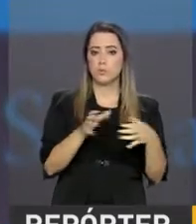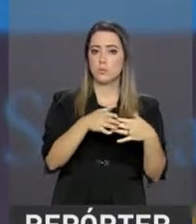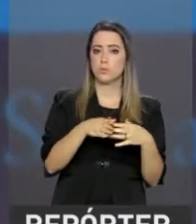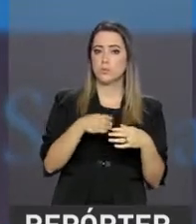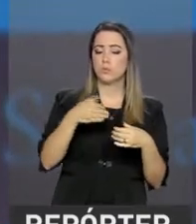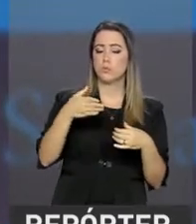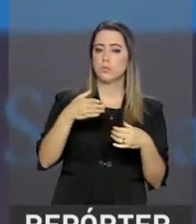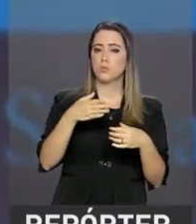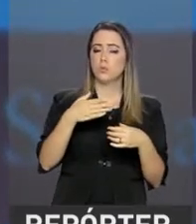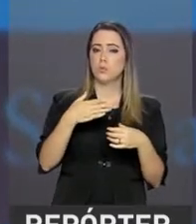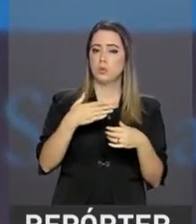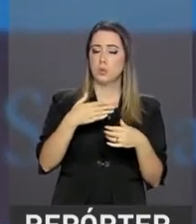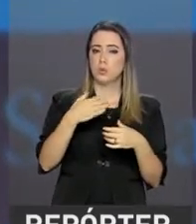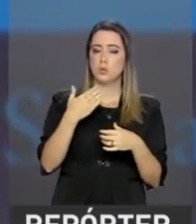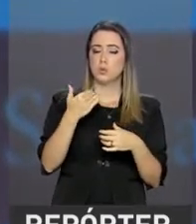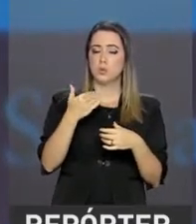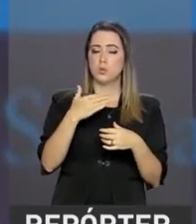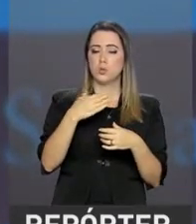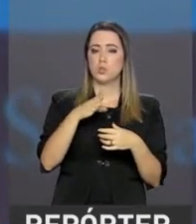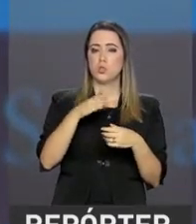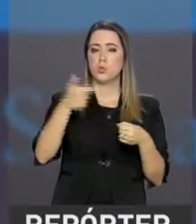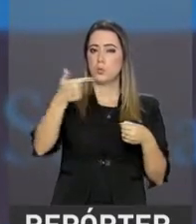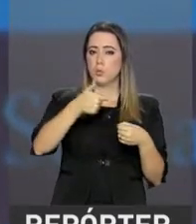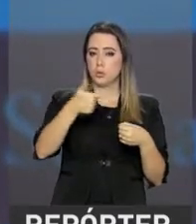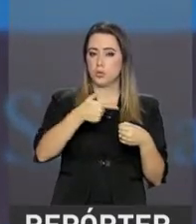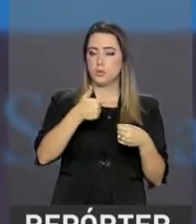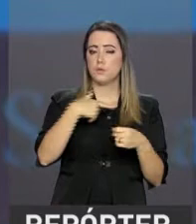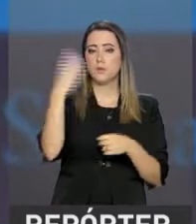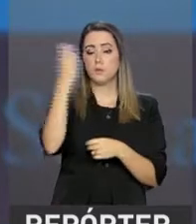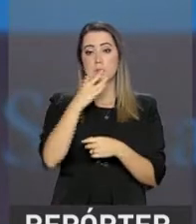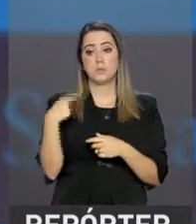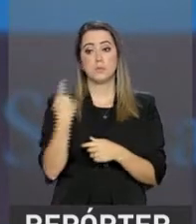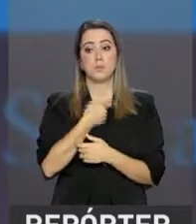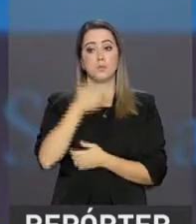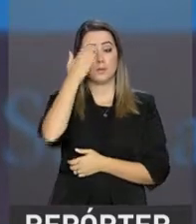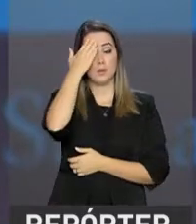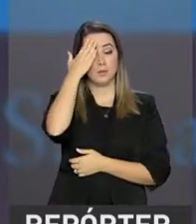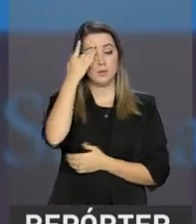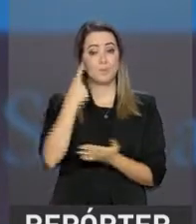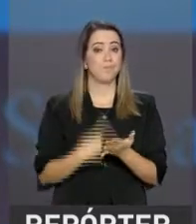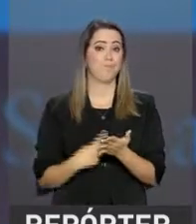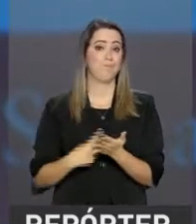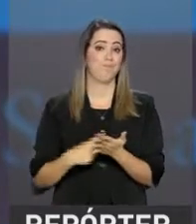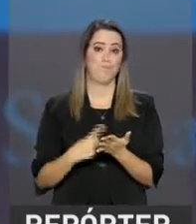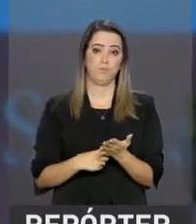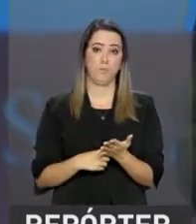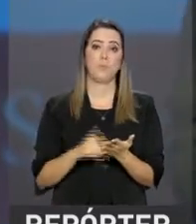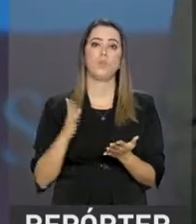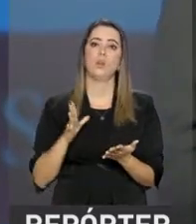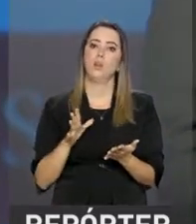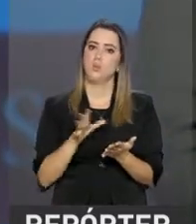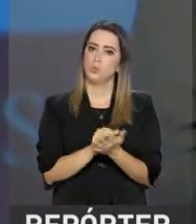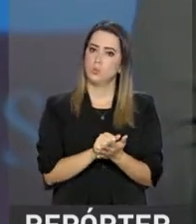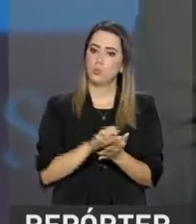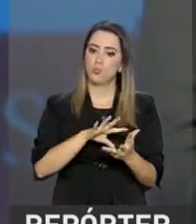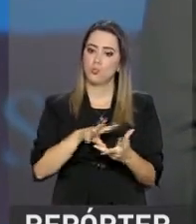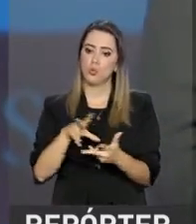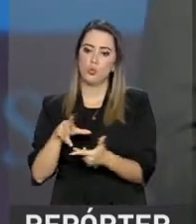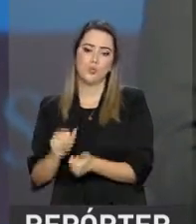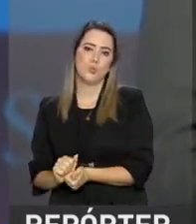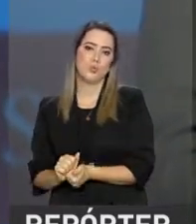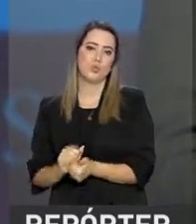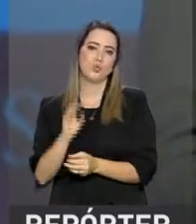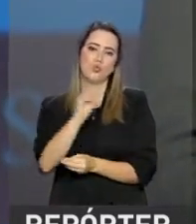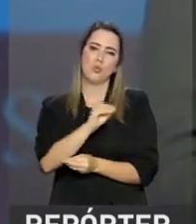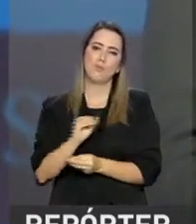biocombustíveis no brasil mas nós sabemos quais são os nossos compromissos compromissos assumidos internacionalmente nós